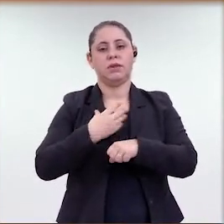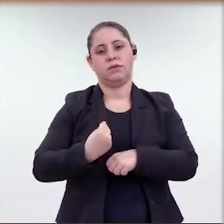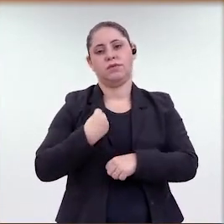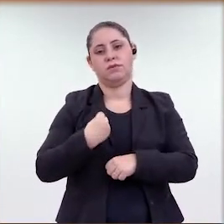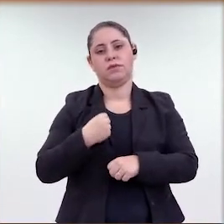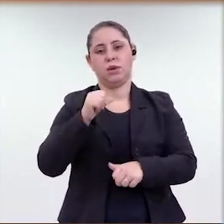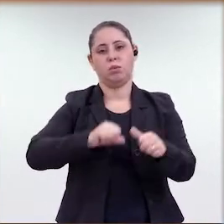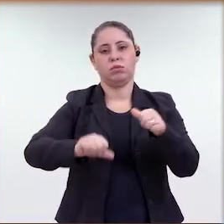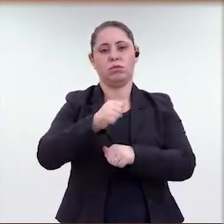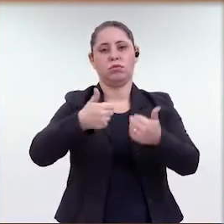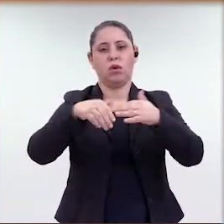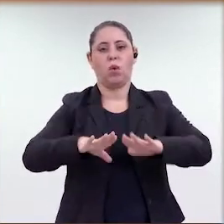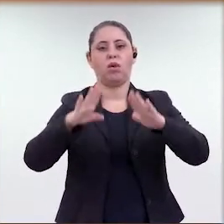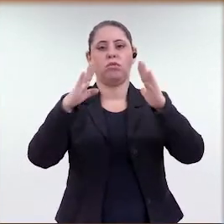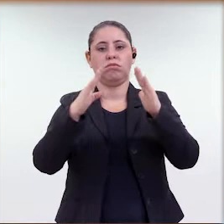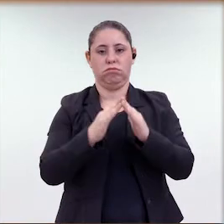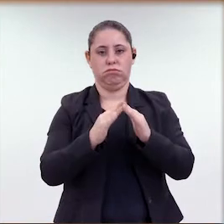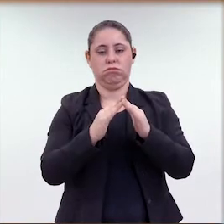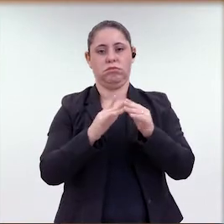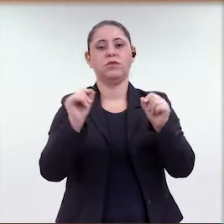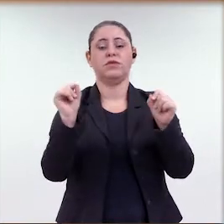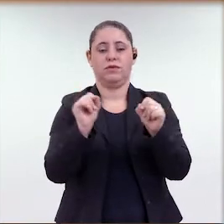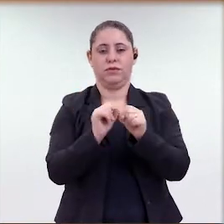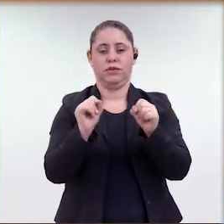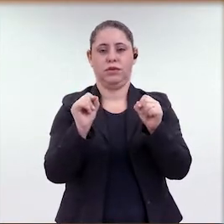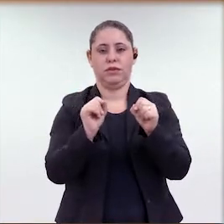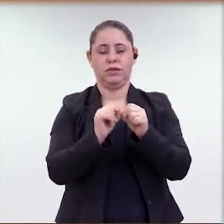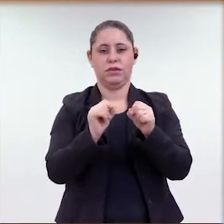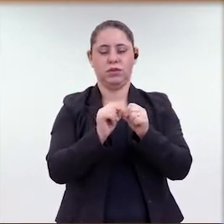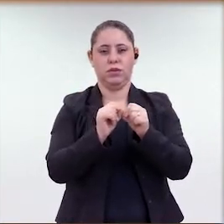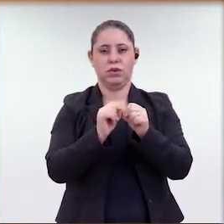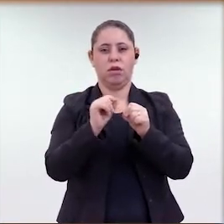Eu estou em casa, eu estou fazendo